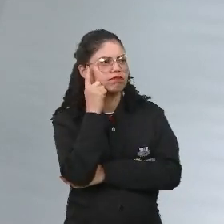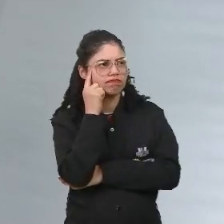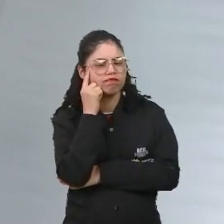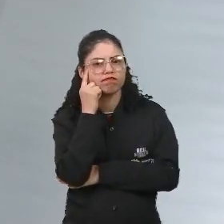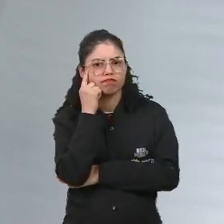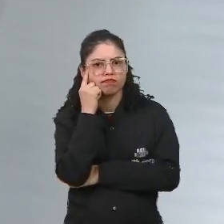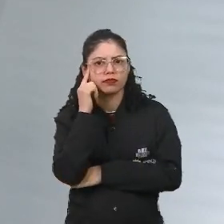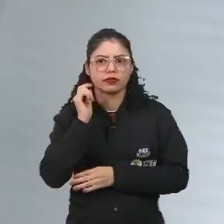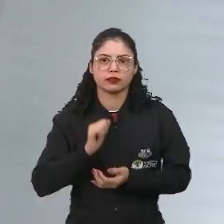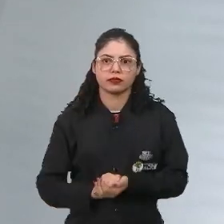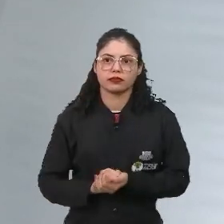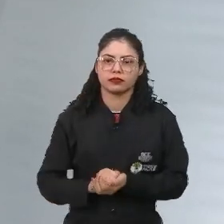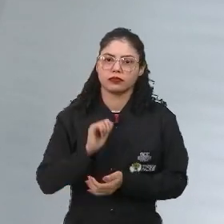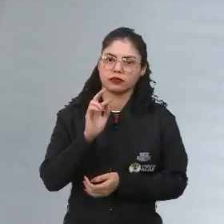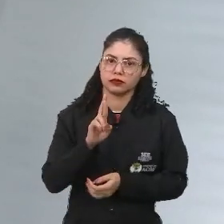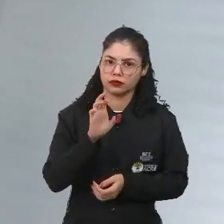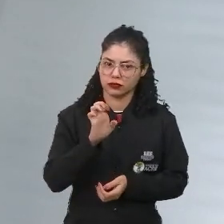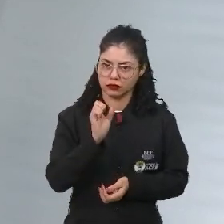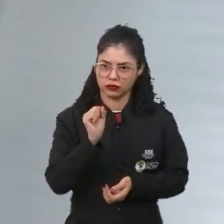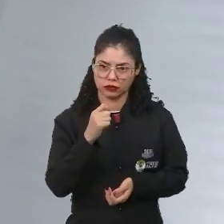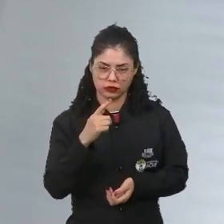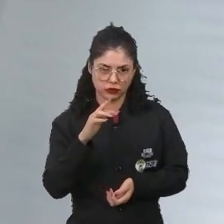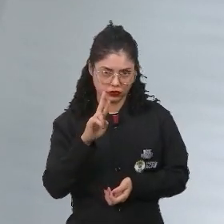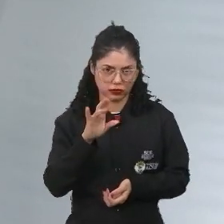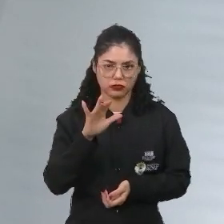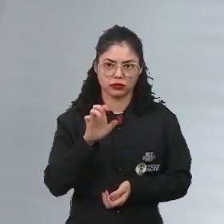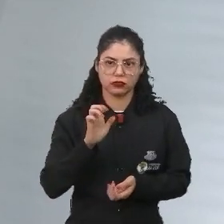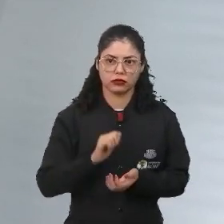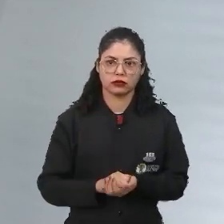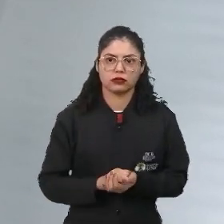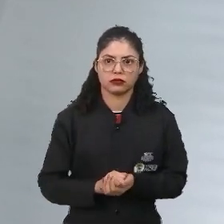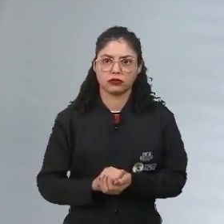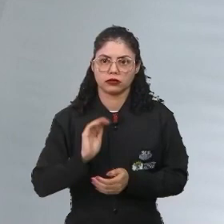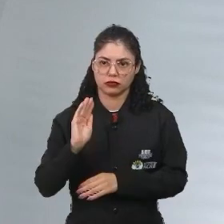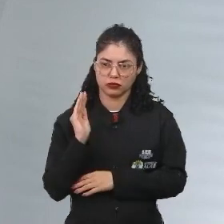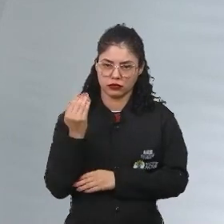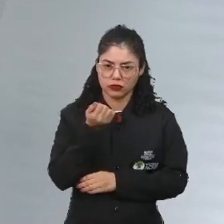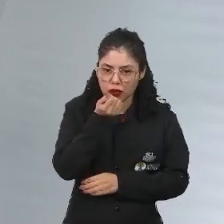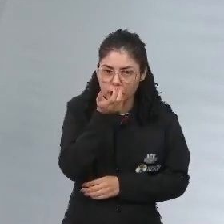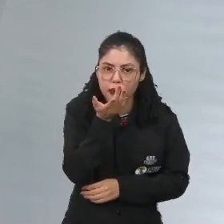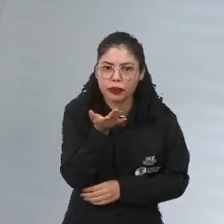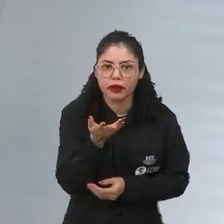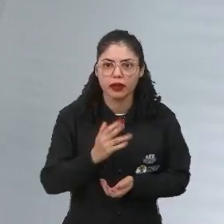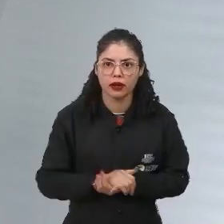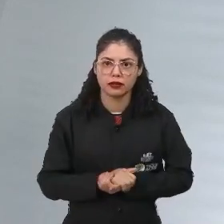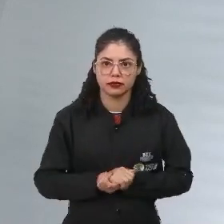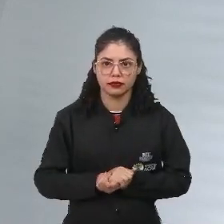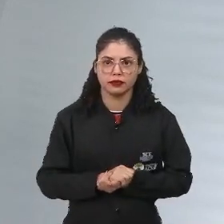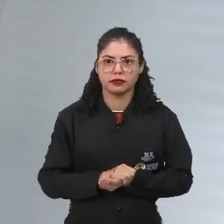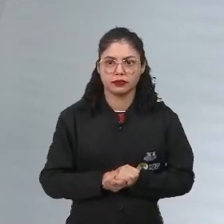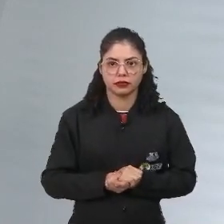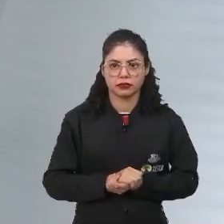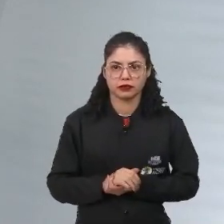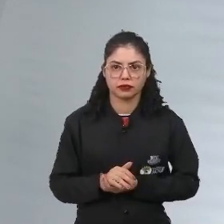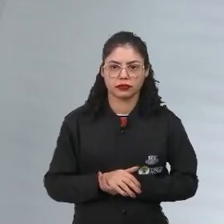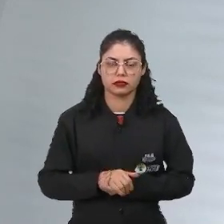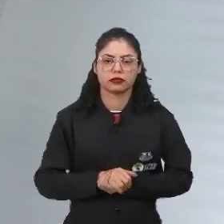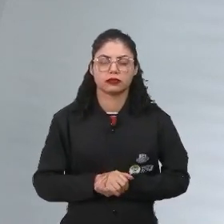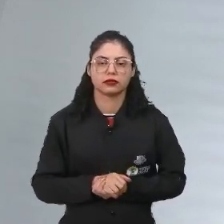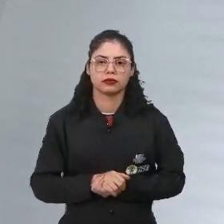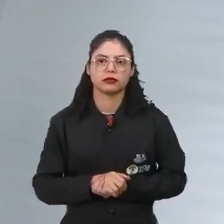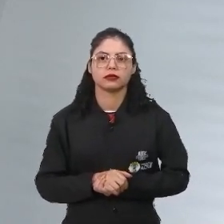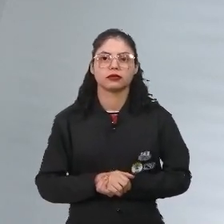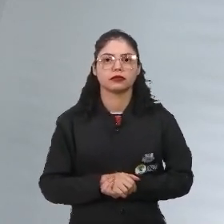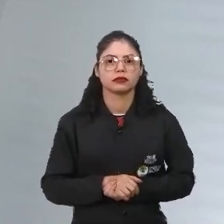tenho um recipiente com pó de madeira, né, serragem, muitas pessoas chamam, né, esse pó de madeira